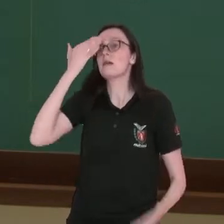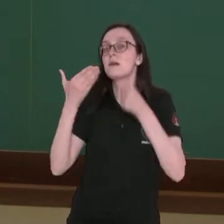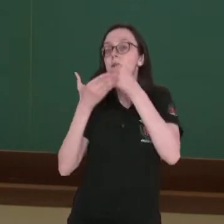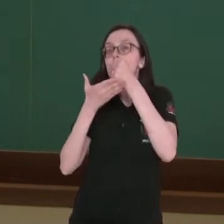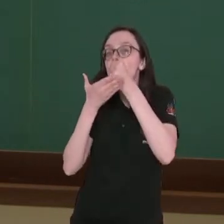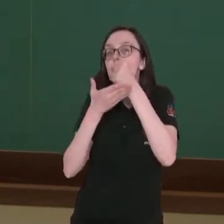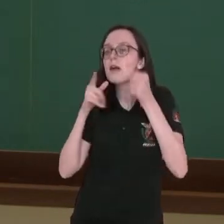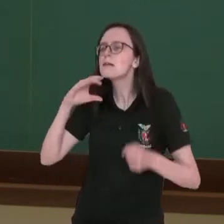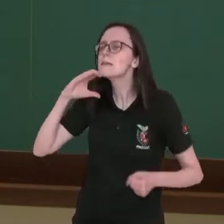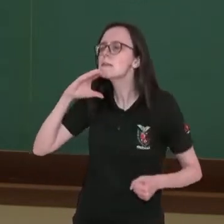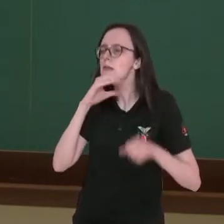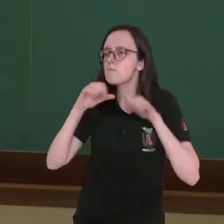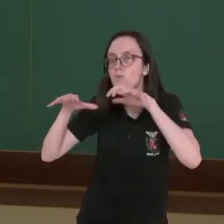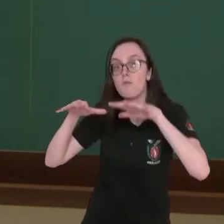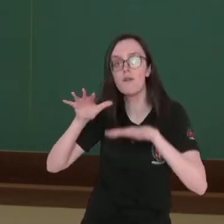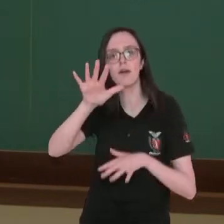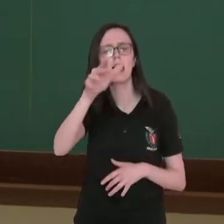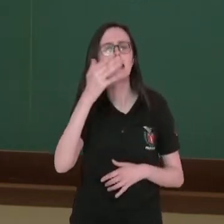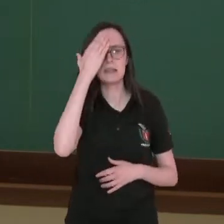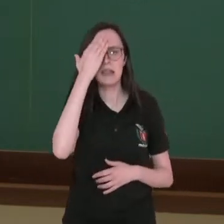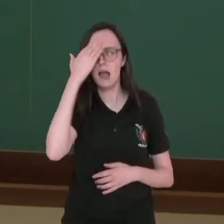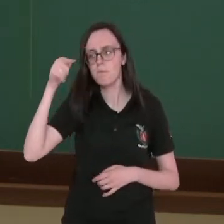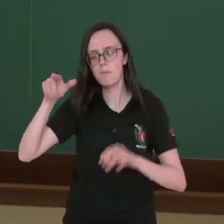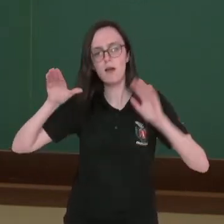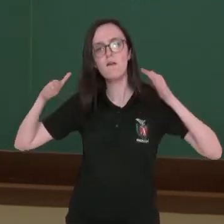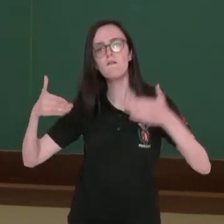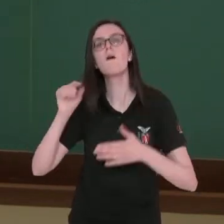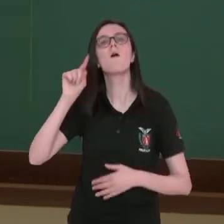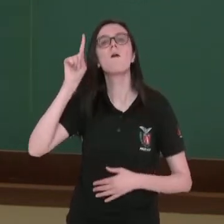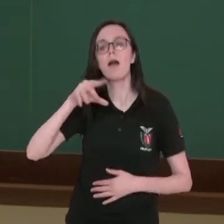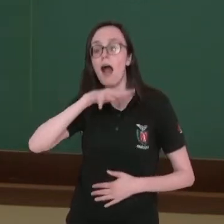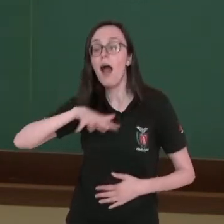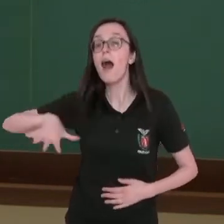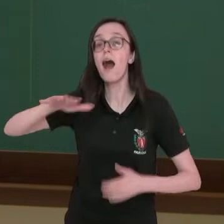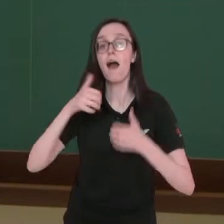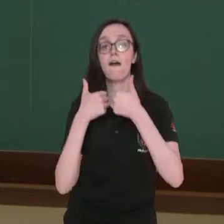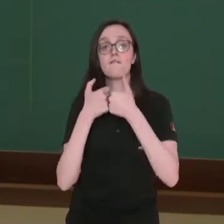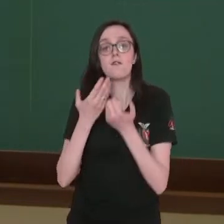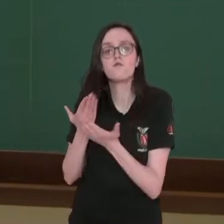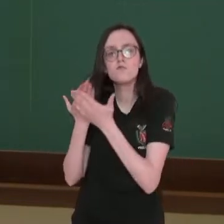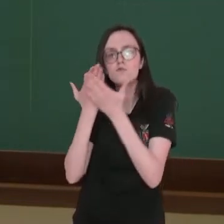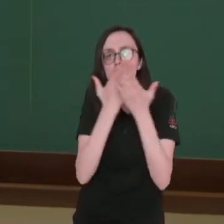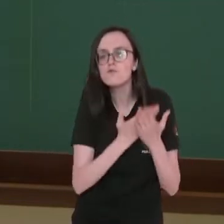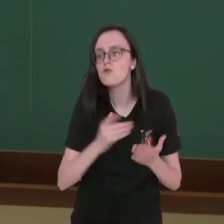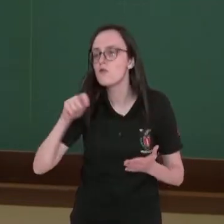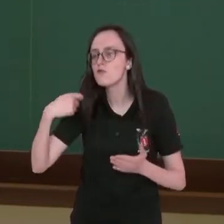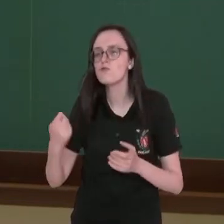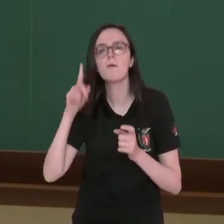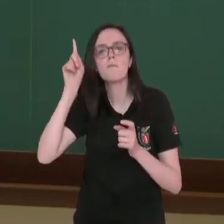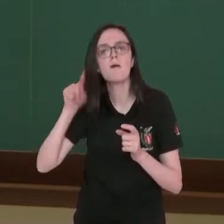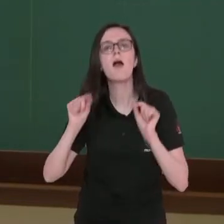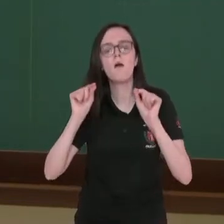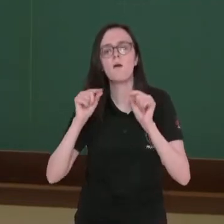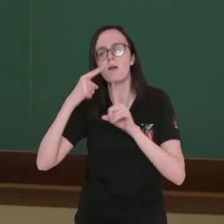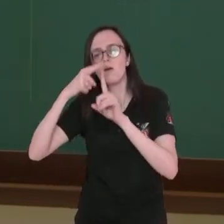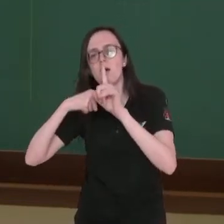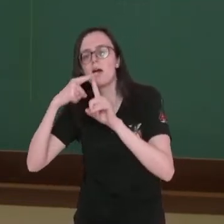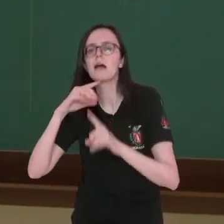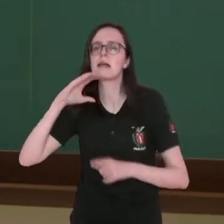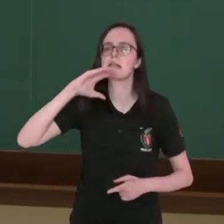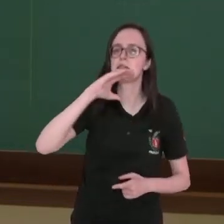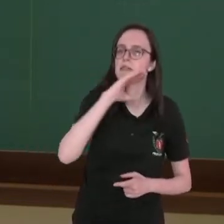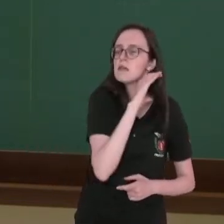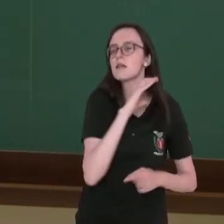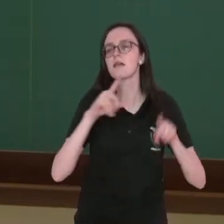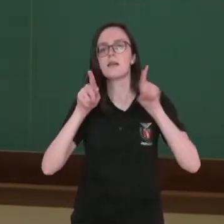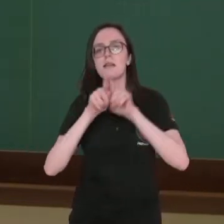termodinâmica. Vale destacar que a termodinâmica é a área da física que estuda a termologia, a temperatura, o calor e